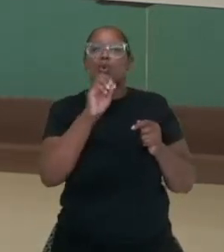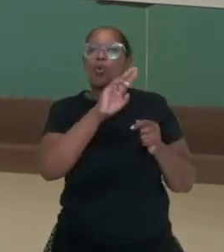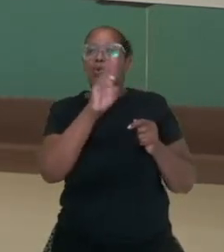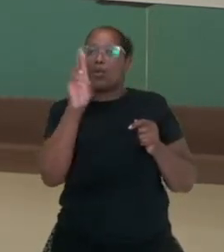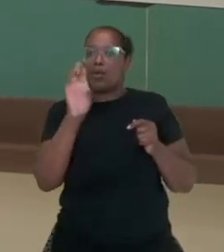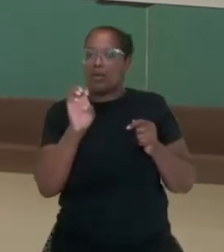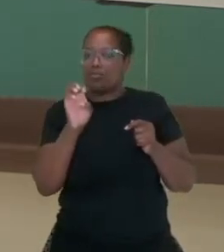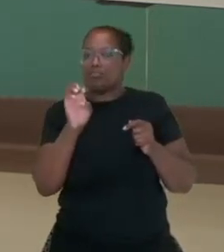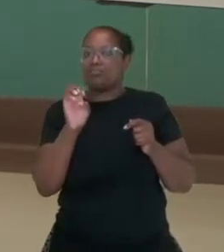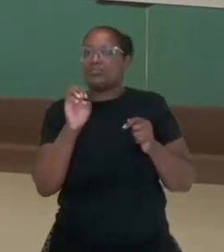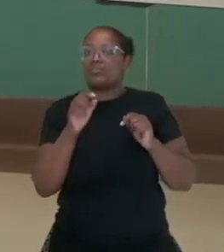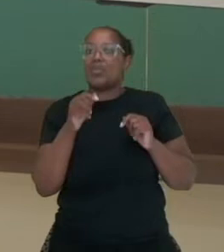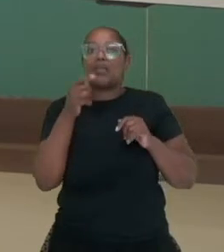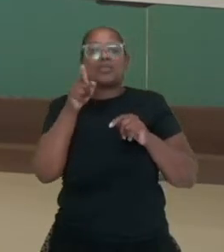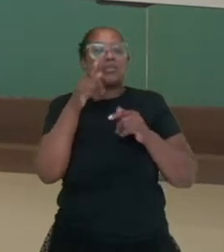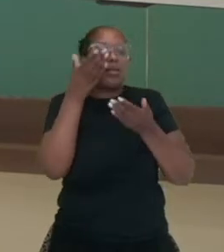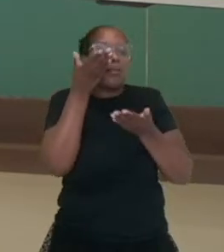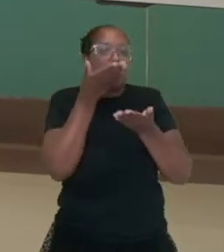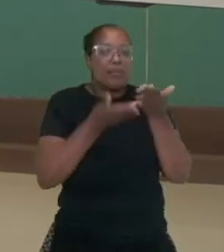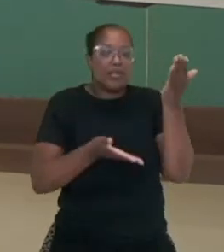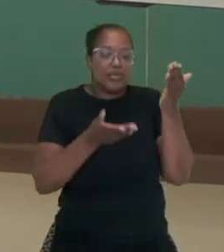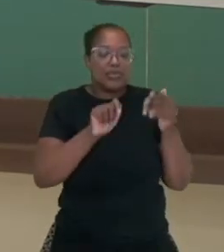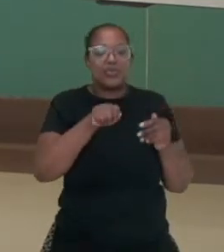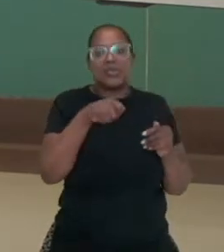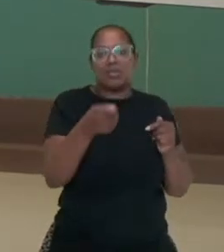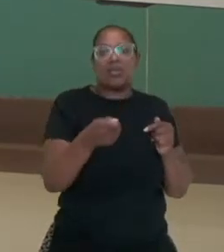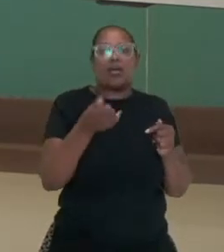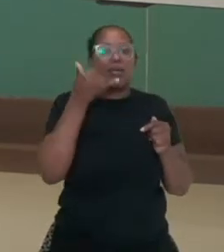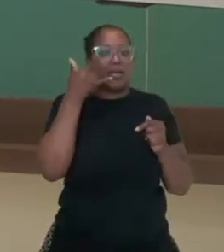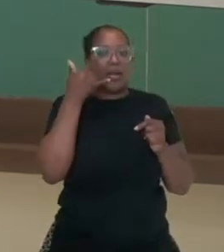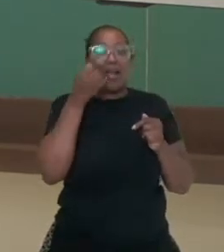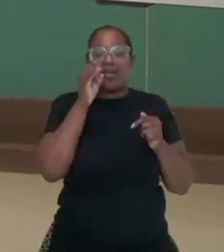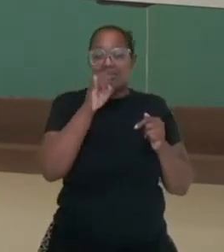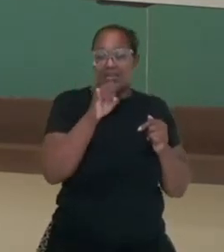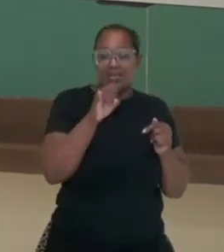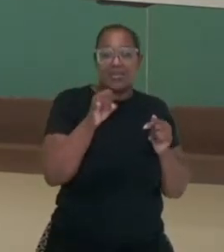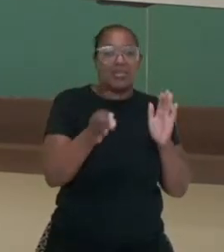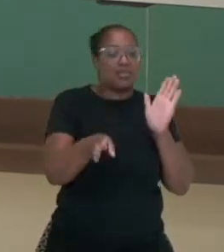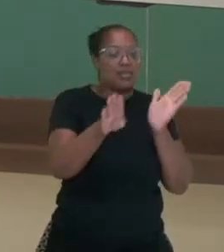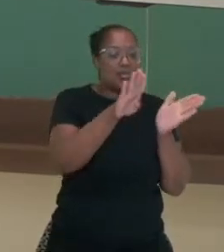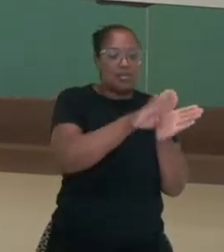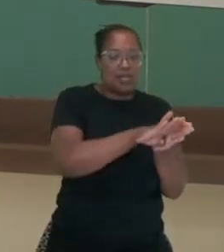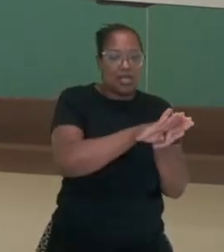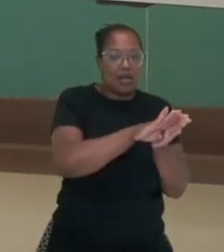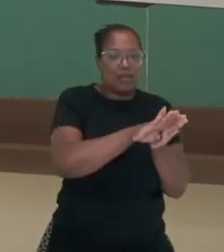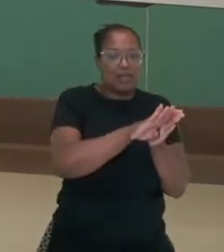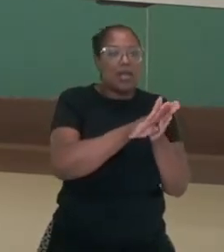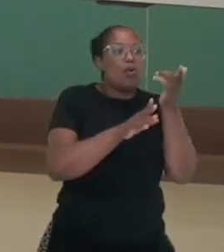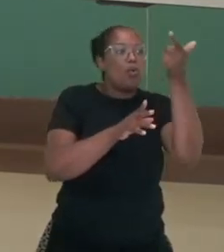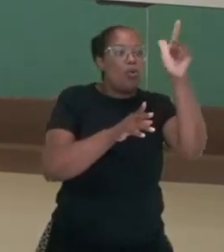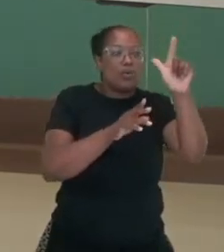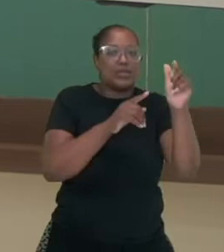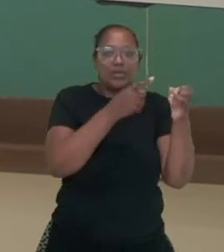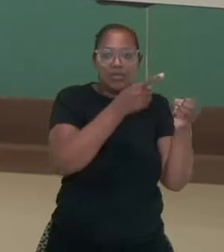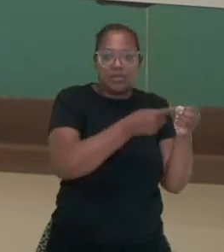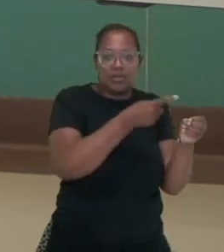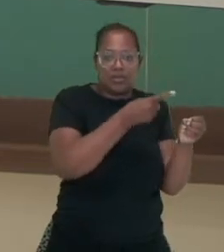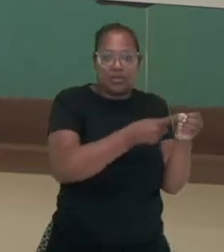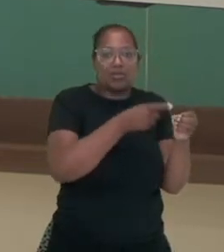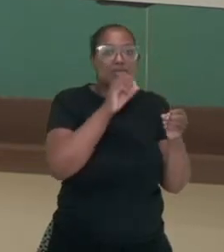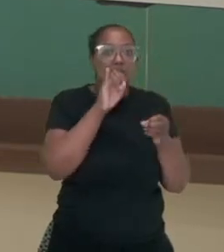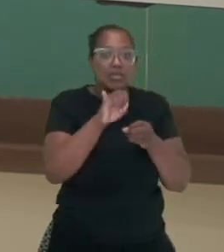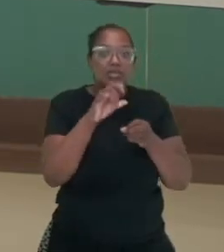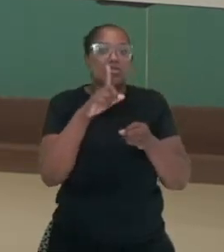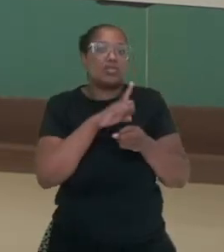você acabava perdendo o sinal. Quando você chegava na cidade seguinte, se aquela cidade tivesse